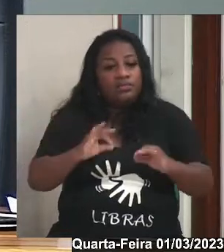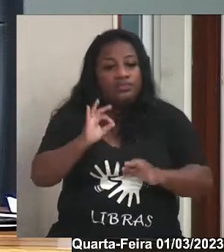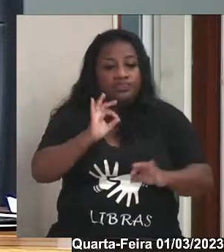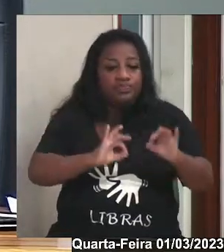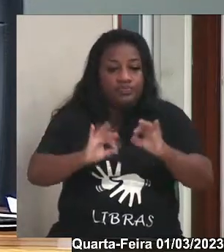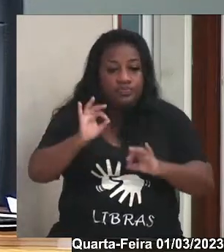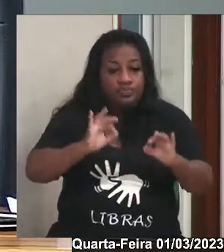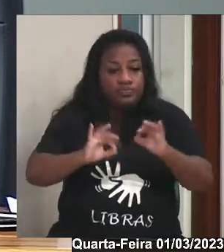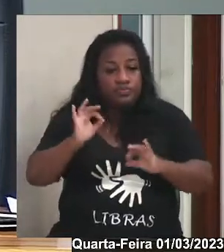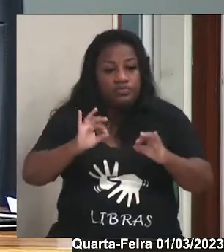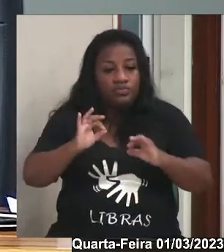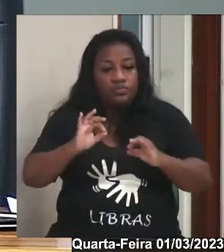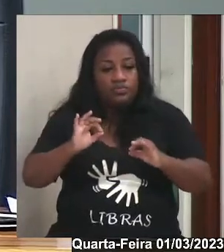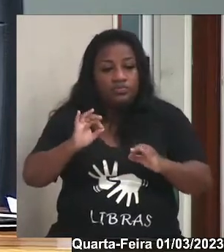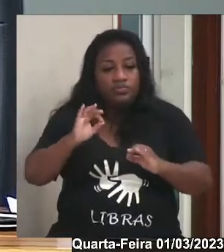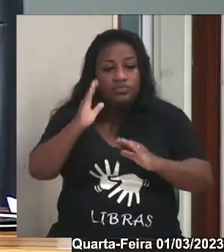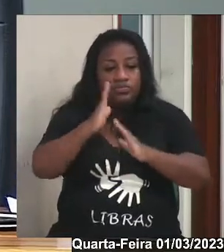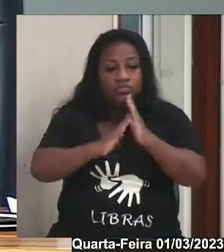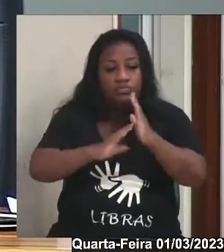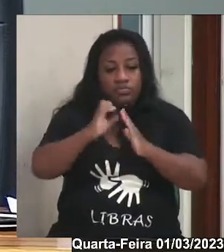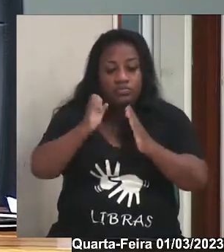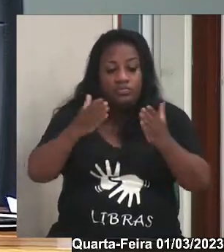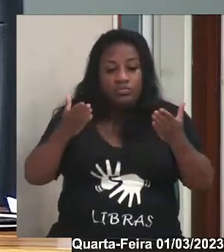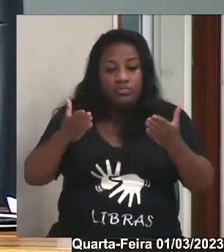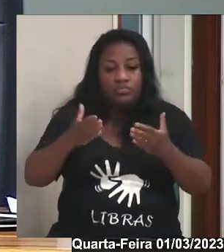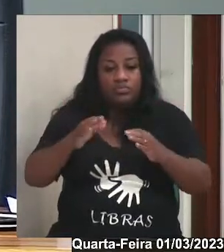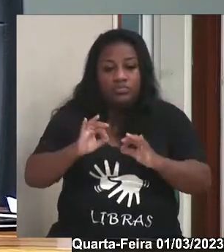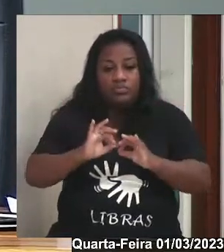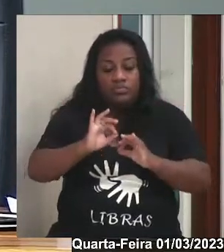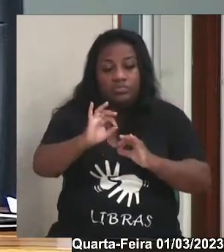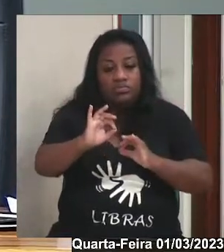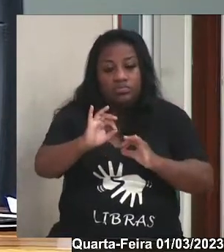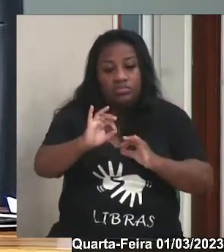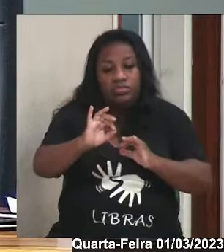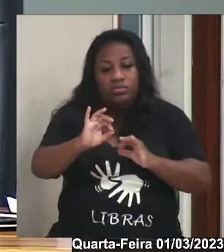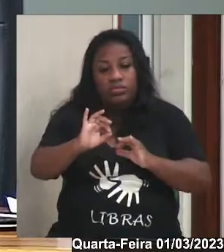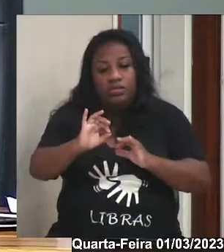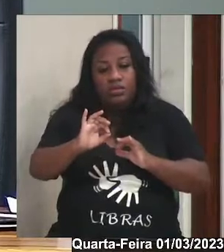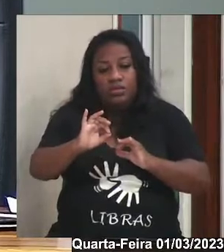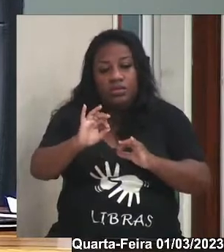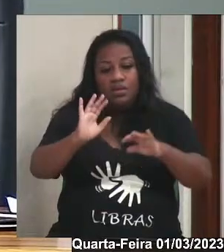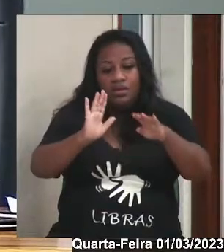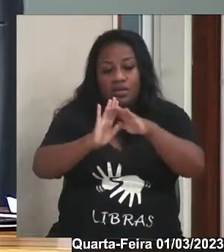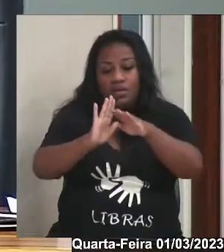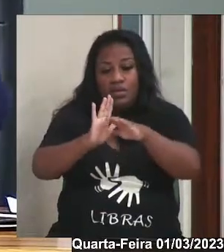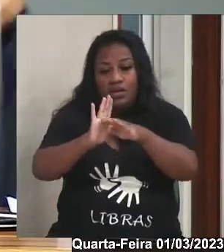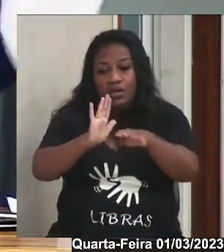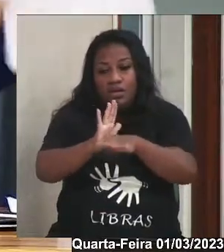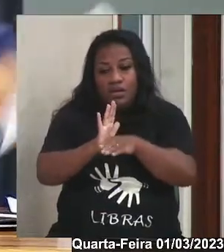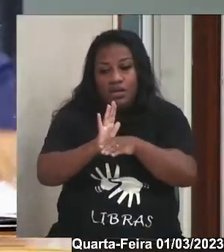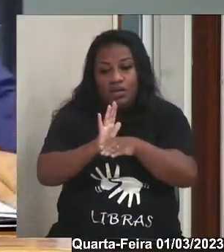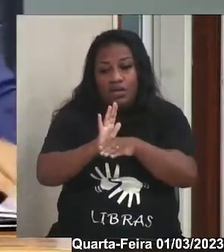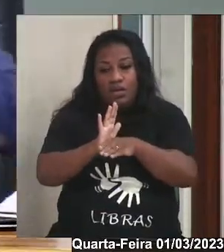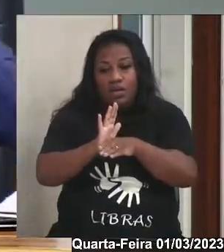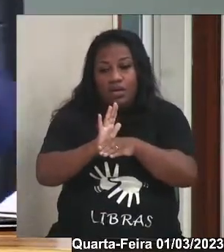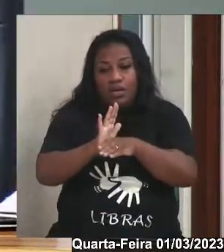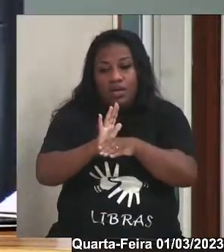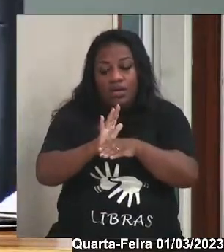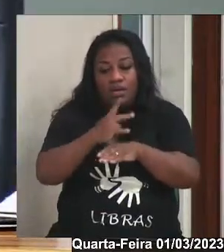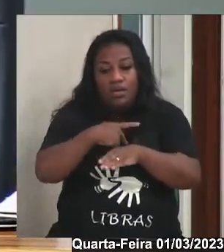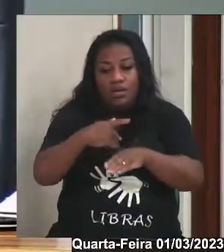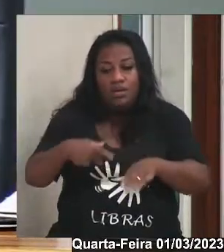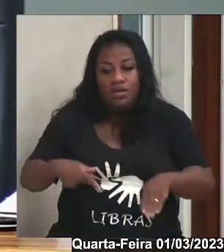Fátima, bairro Jardim Nossa Senhora de Fátima, em Mudas Artes, para implantação da ONG Projeto Aquarela nesse município. Presidente.